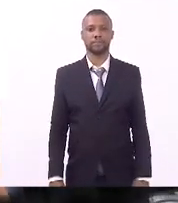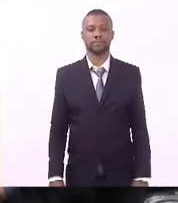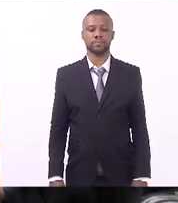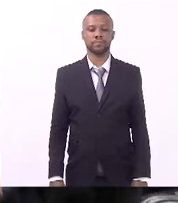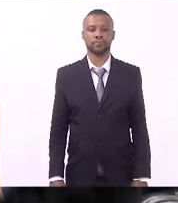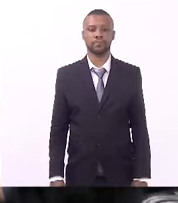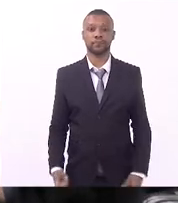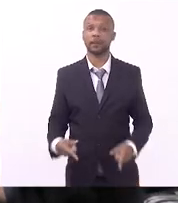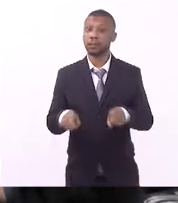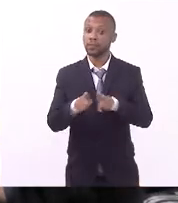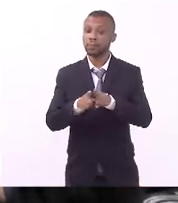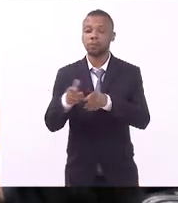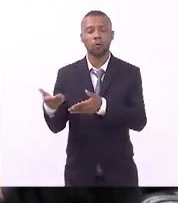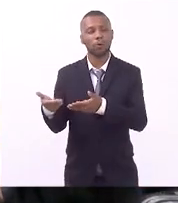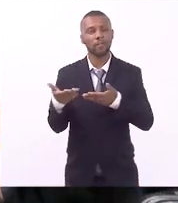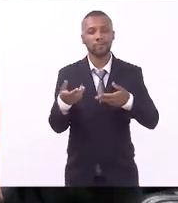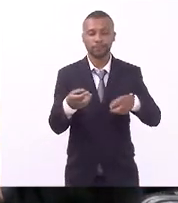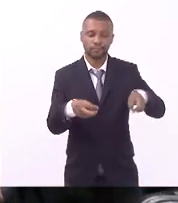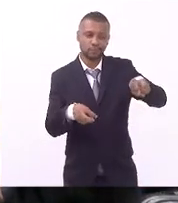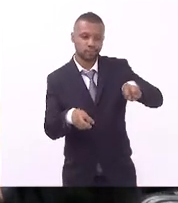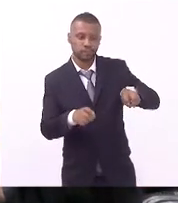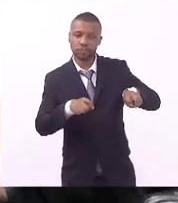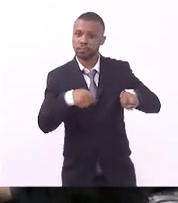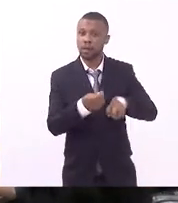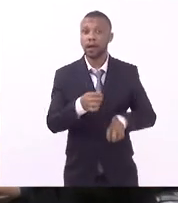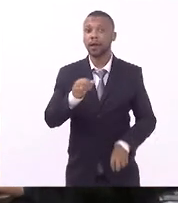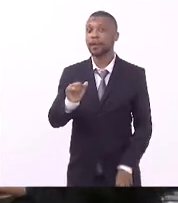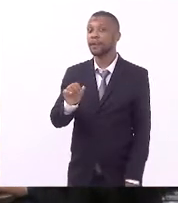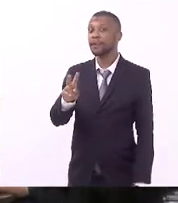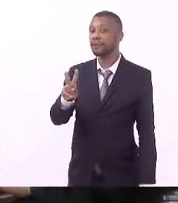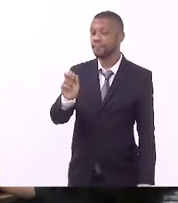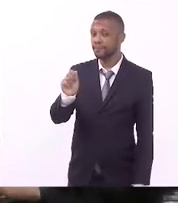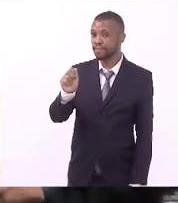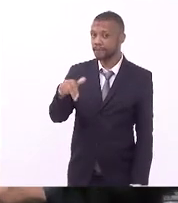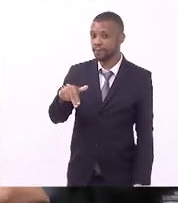Convido também a compor a mesa o senhor Ivan Ascioli,